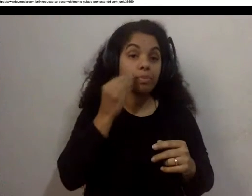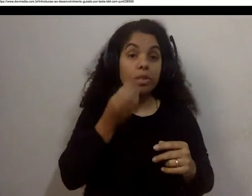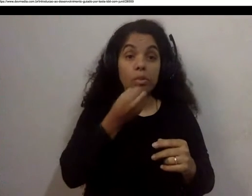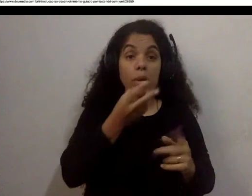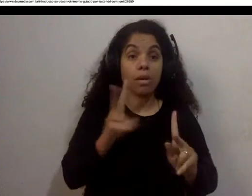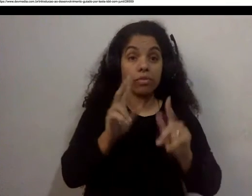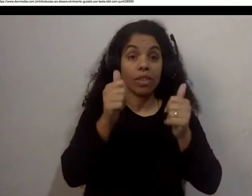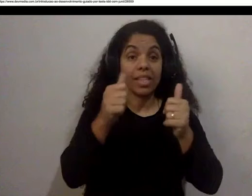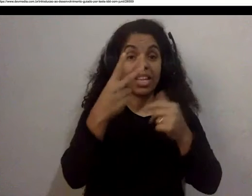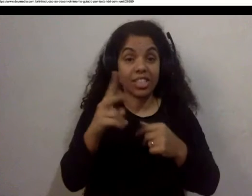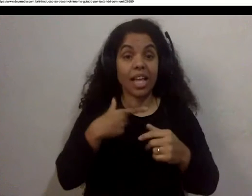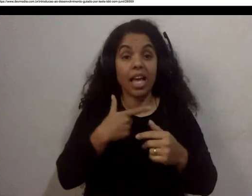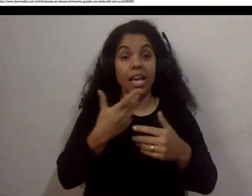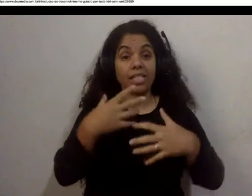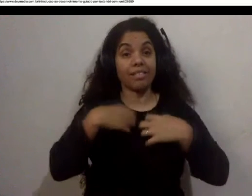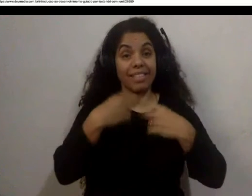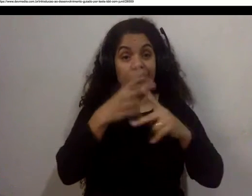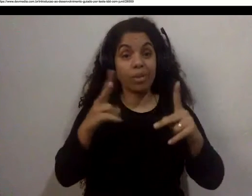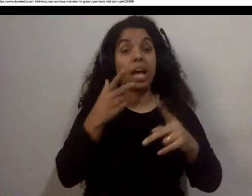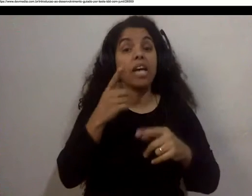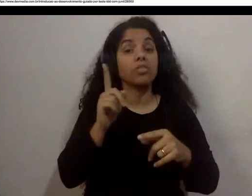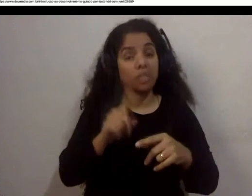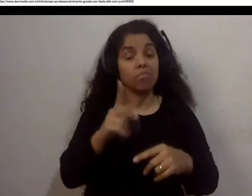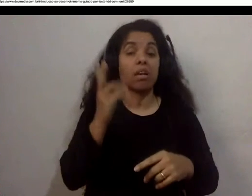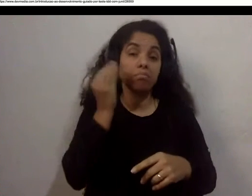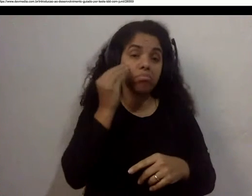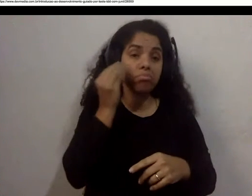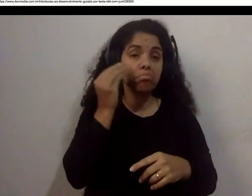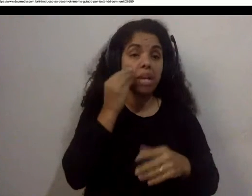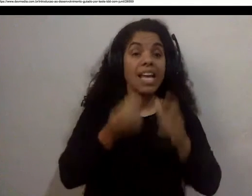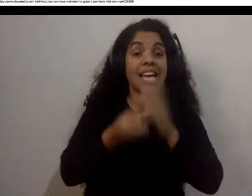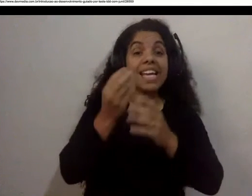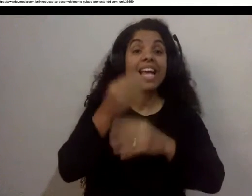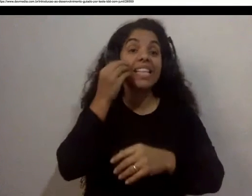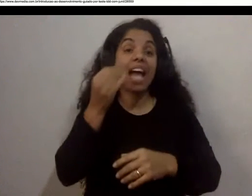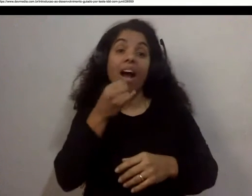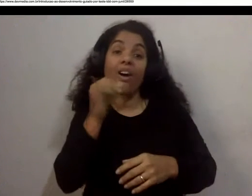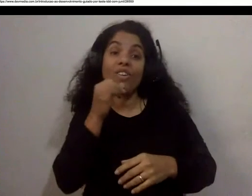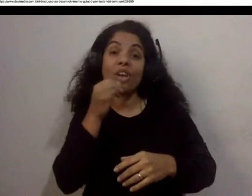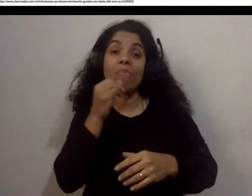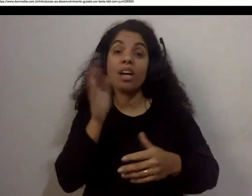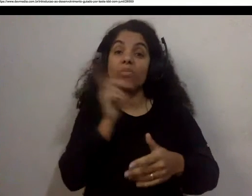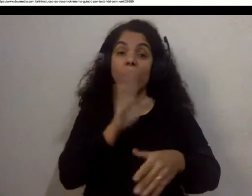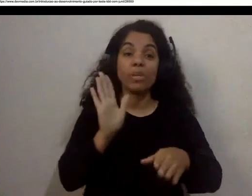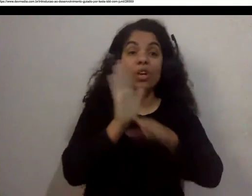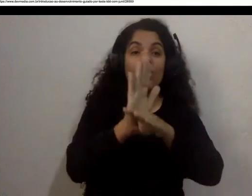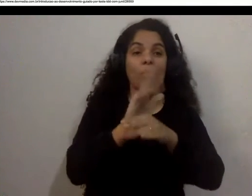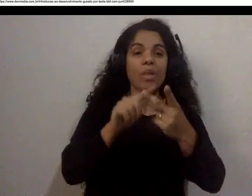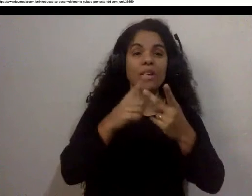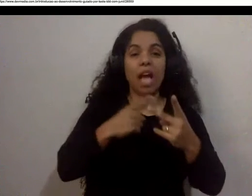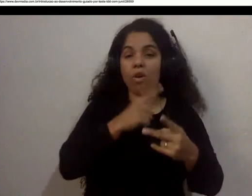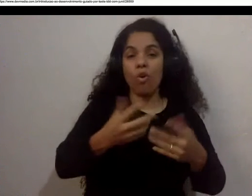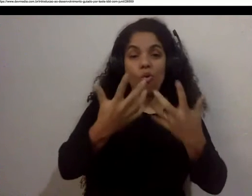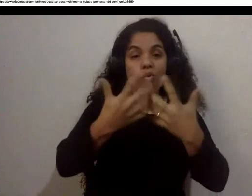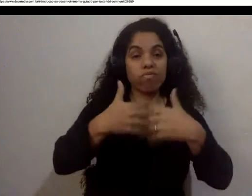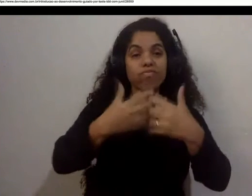dessa abordagem é que você inevitavelmente está testando e criando testes automáticos para cobrir o funcionamento do seu teste ao